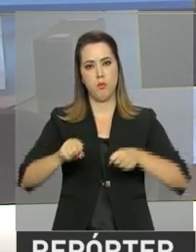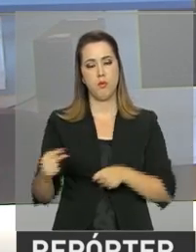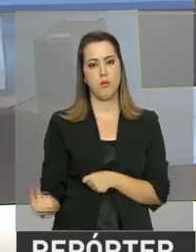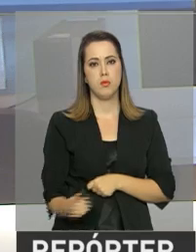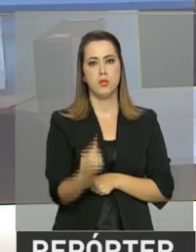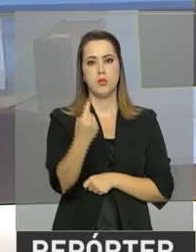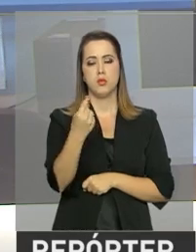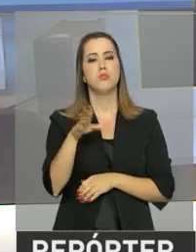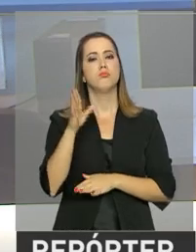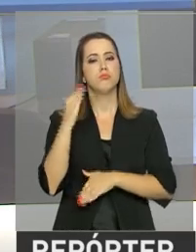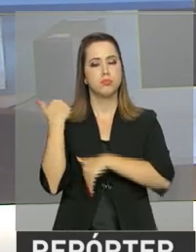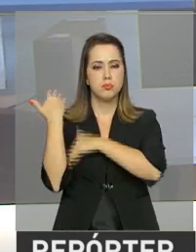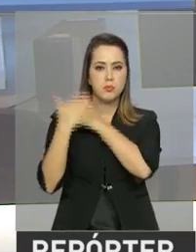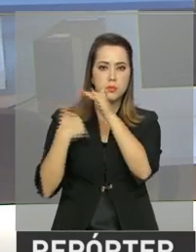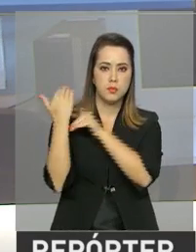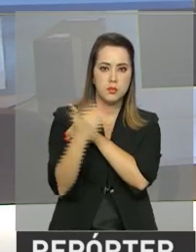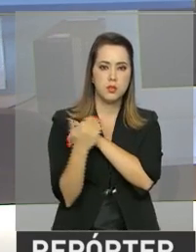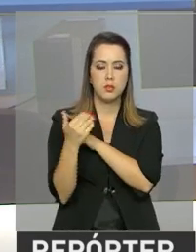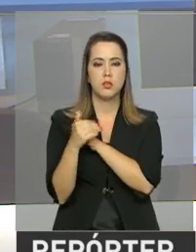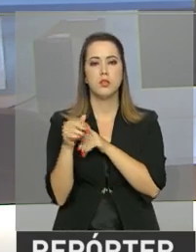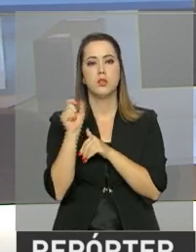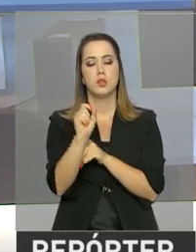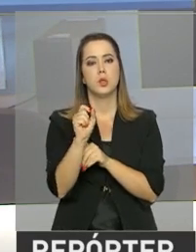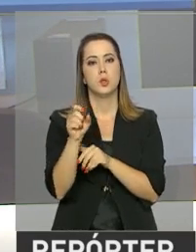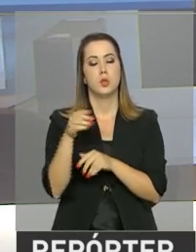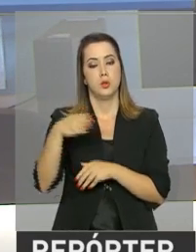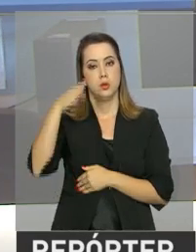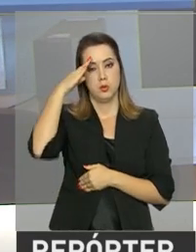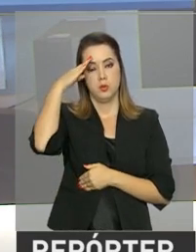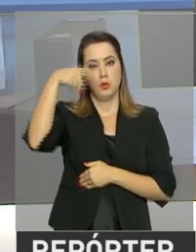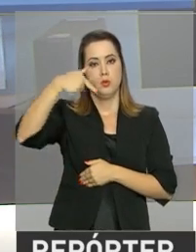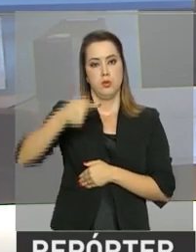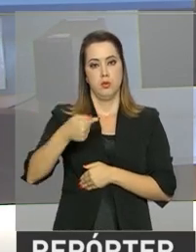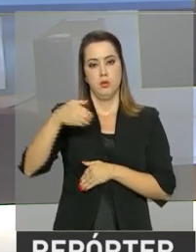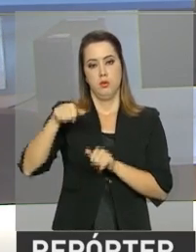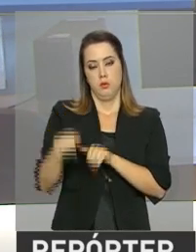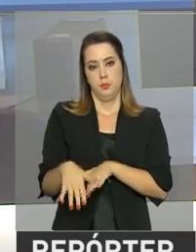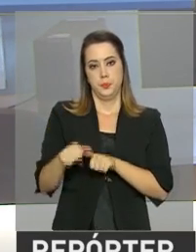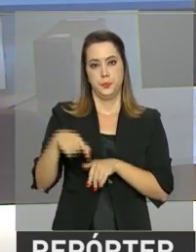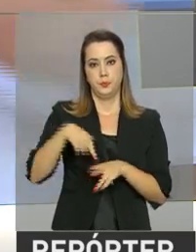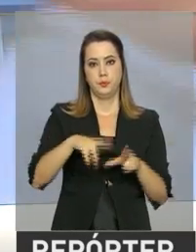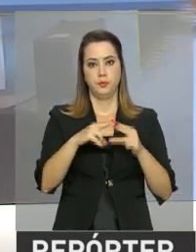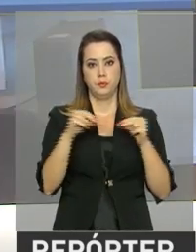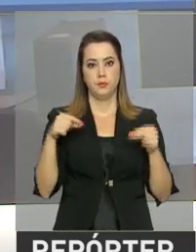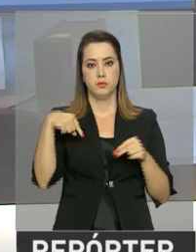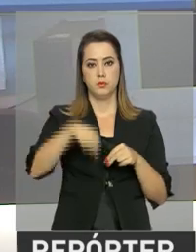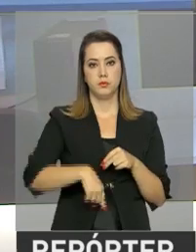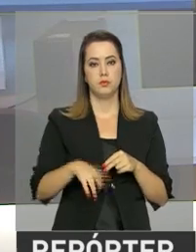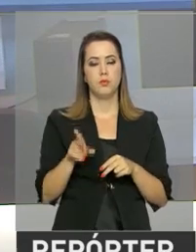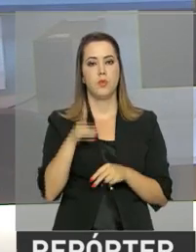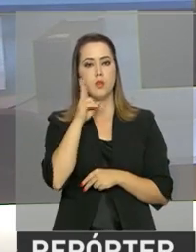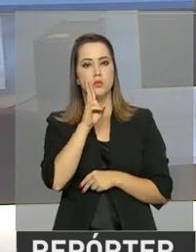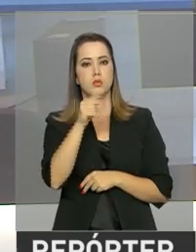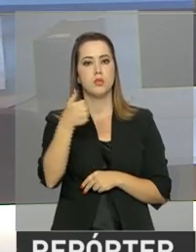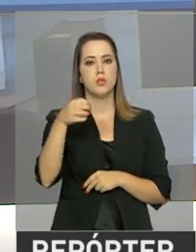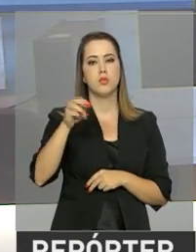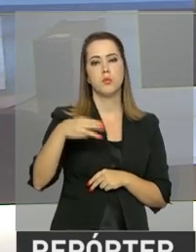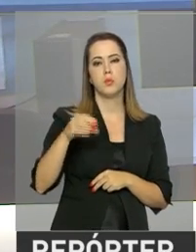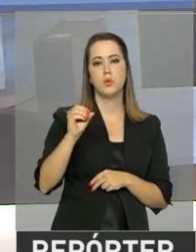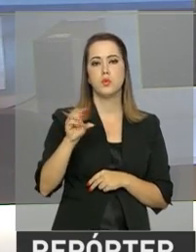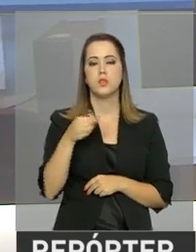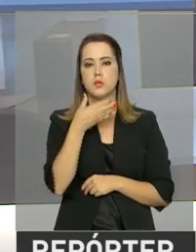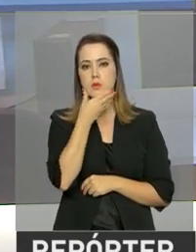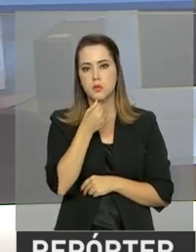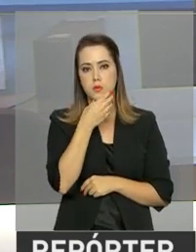das tradições do desfile do Exército no dia 7 de setembro em Brasília. Este ano, a força vai se apresentar com mais de 1.300